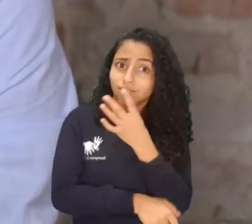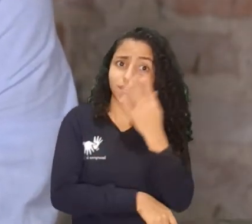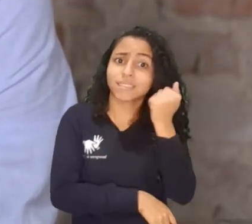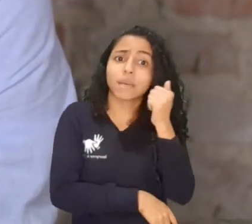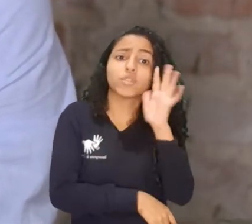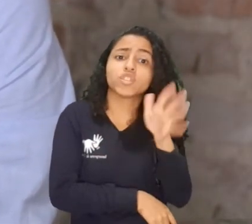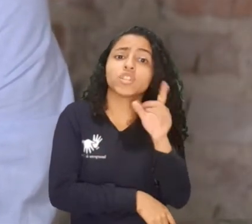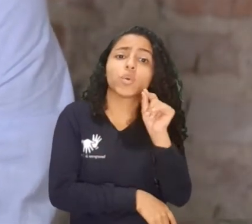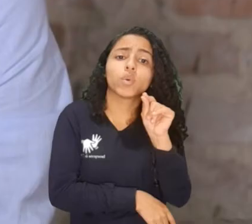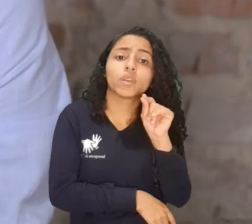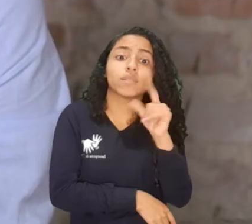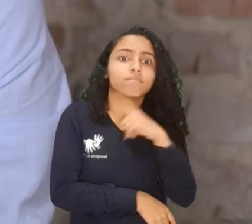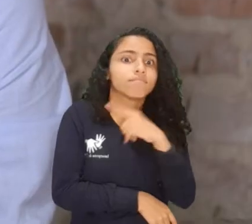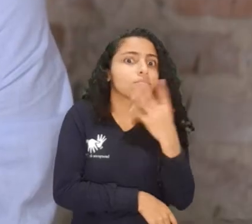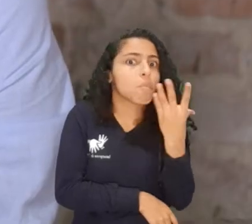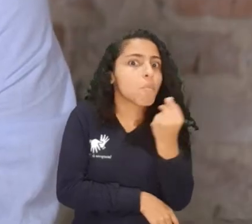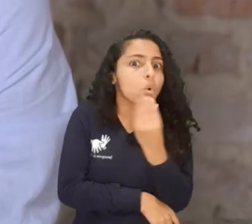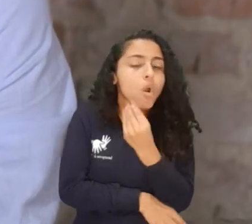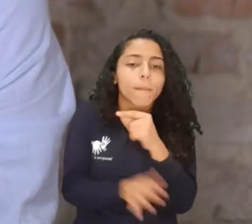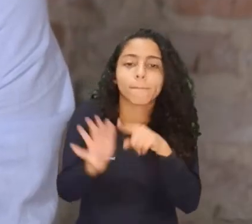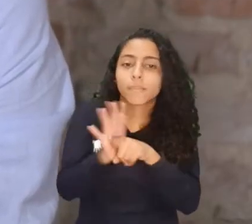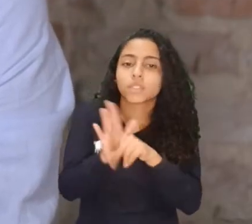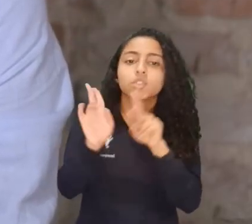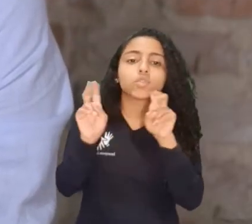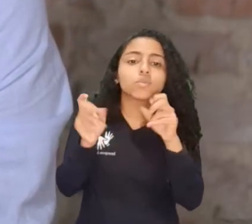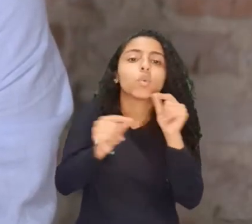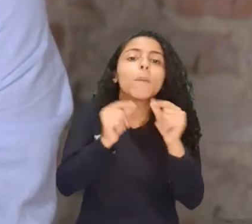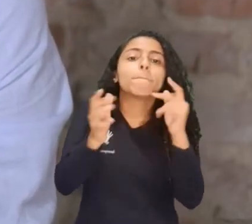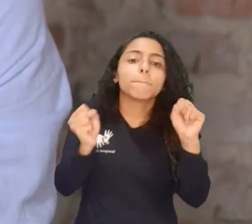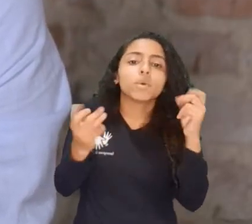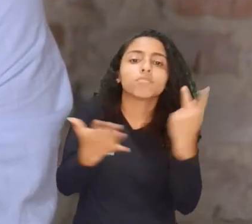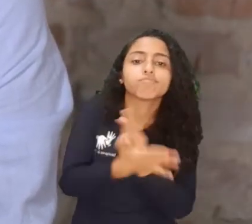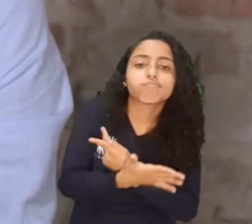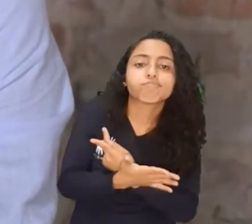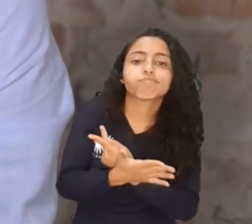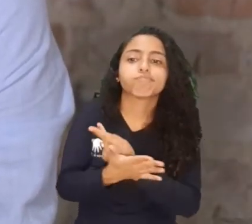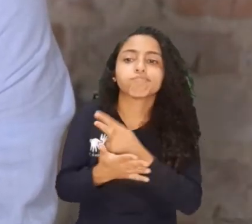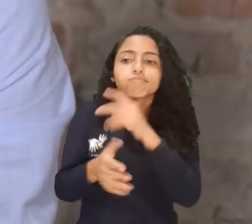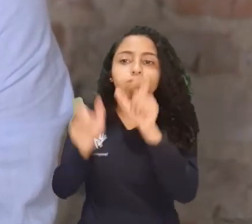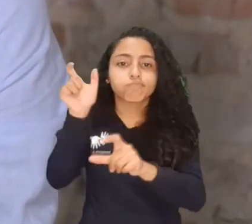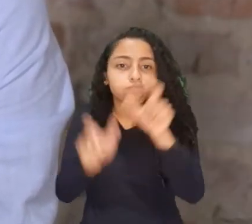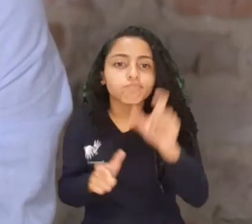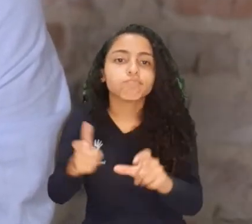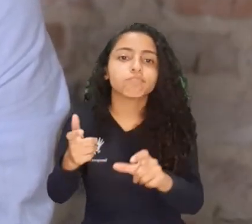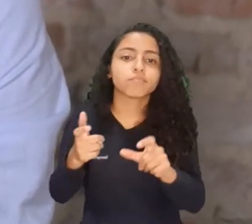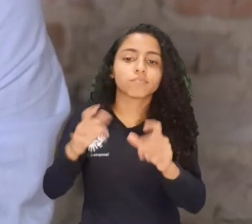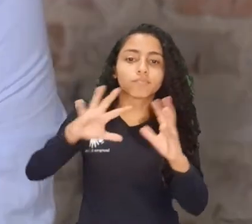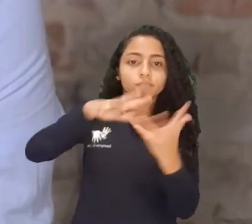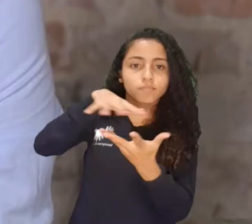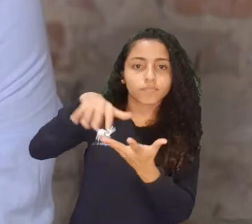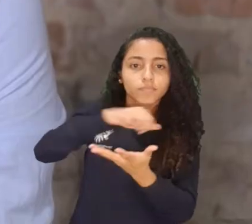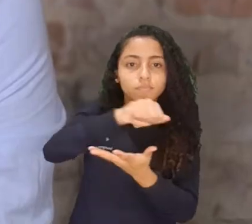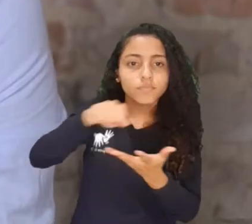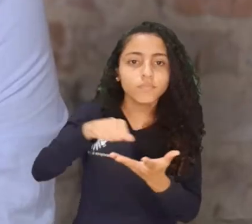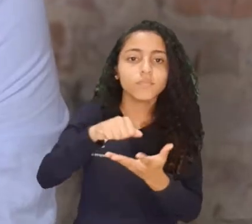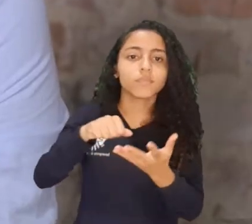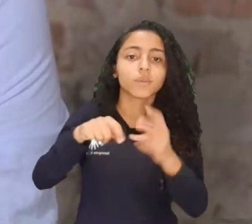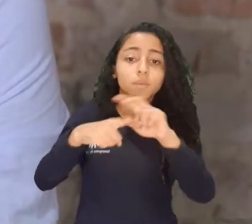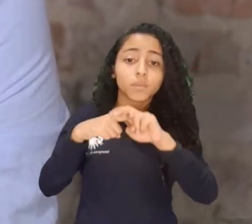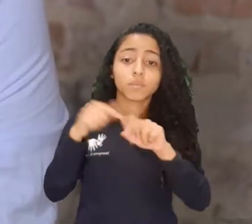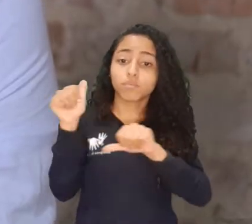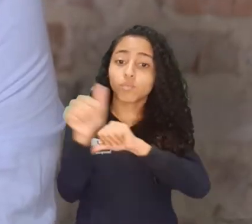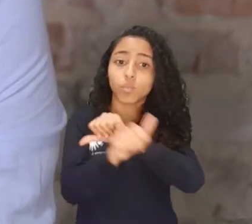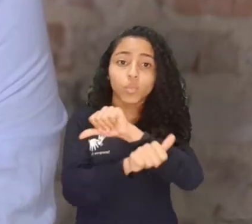pesquisas sobre o que pode acontecer com a distribuição das espécies e dos ecossistemas diante da mudança climática. Então, a pesquisa é um